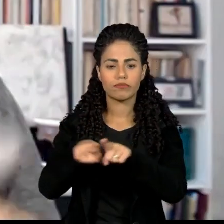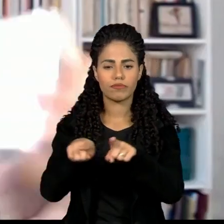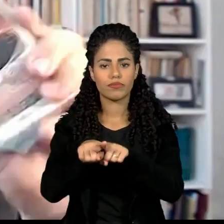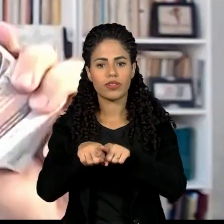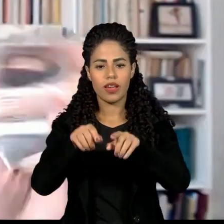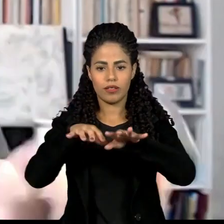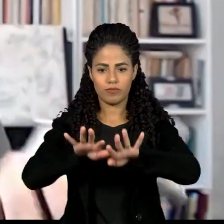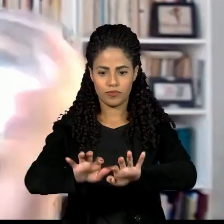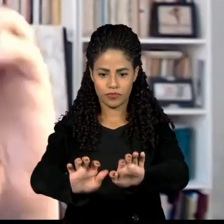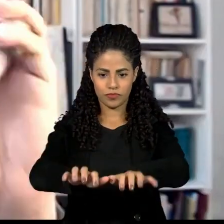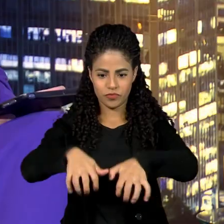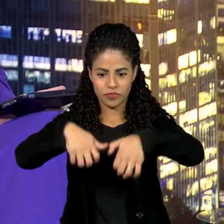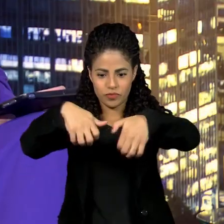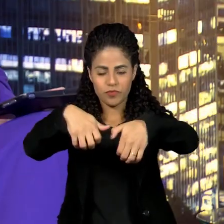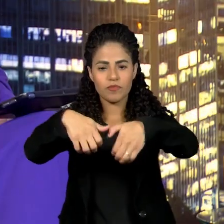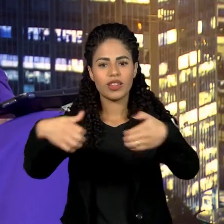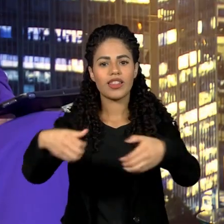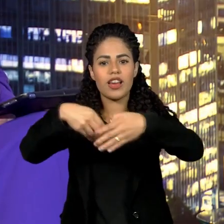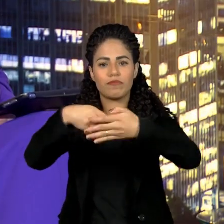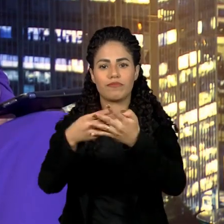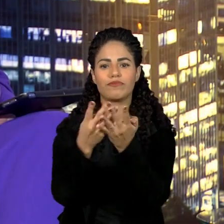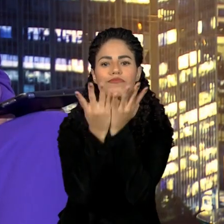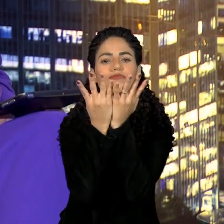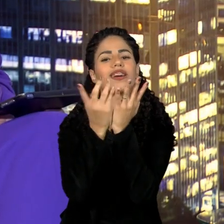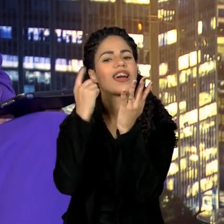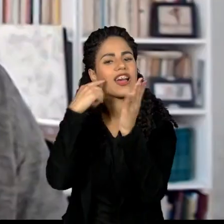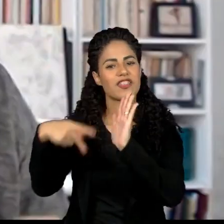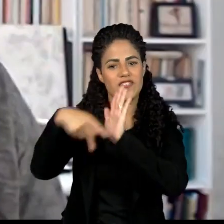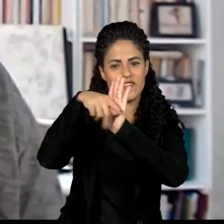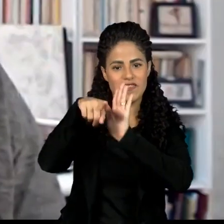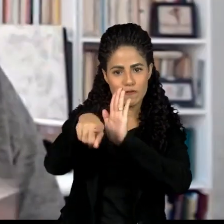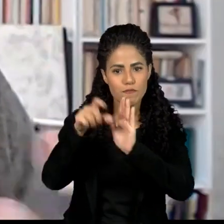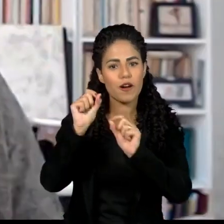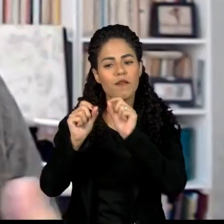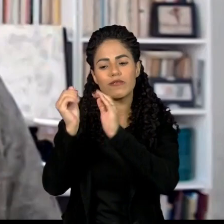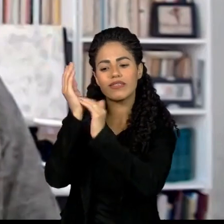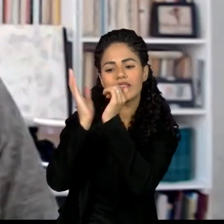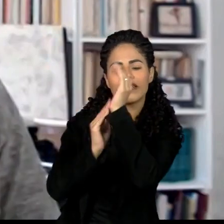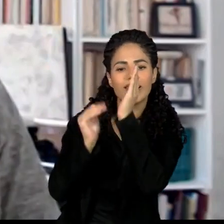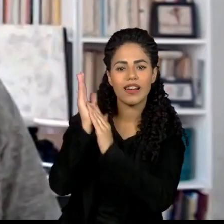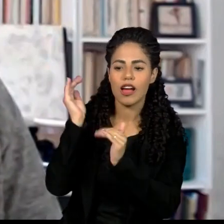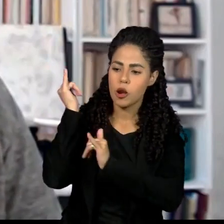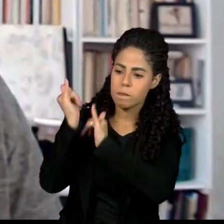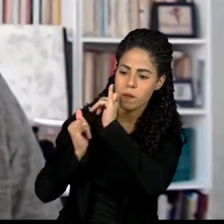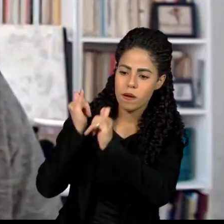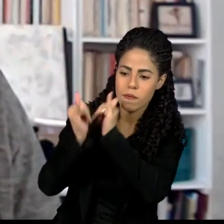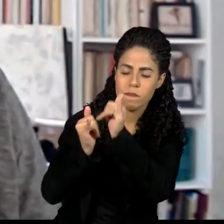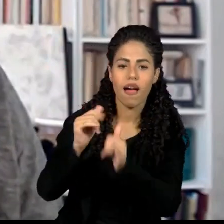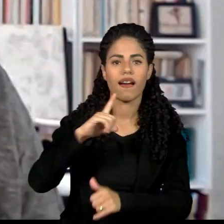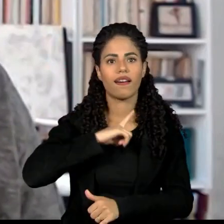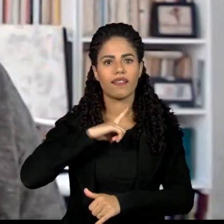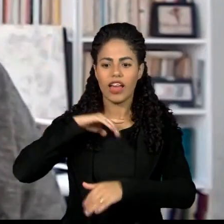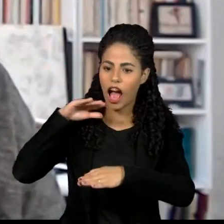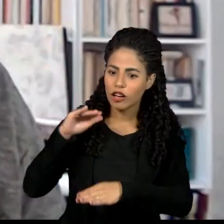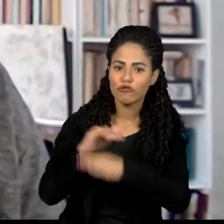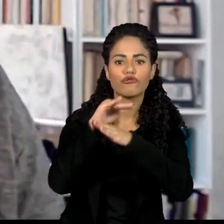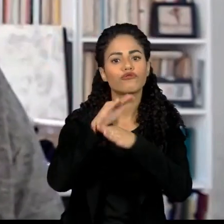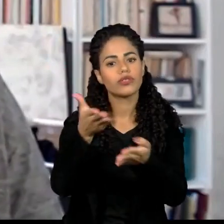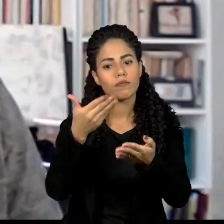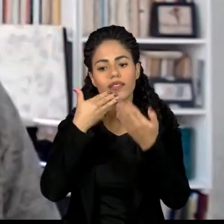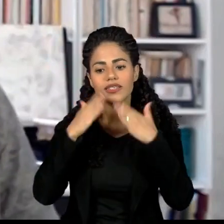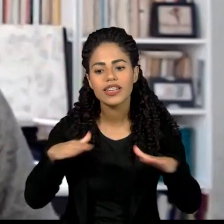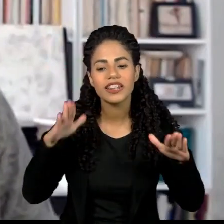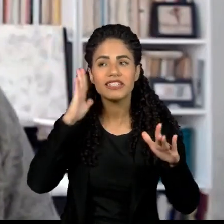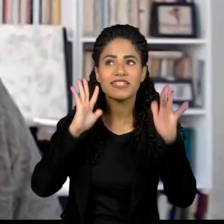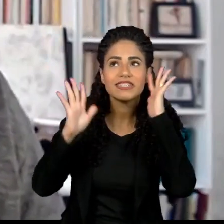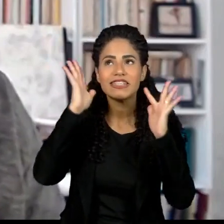de jogo de cartas inspirado em folclore. Então, além de mitos e lendas, como eu disse no começo, você vai ter aqui